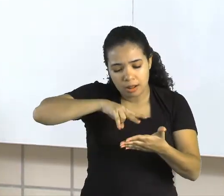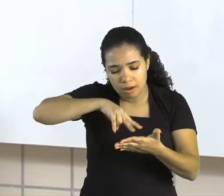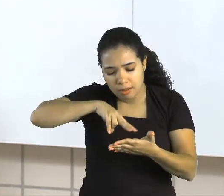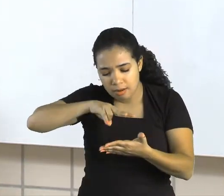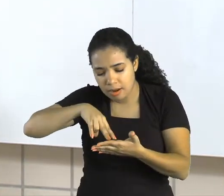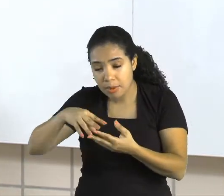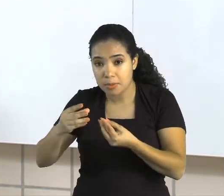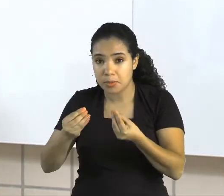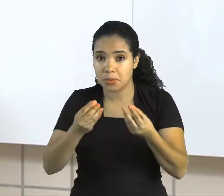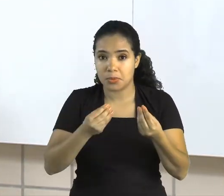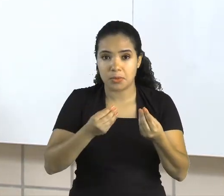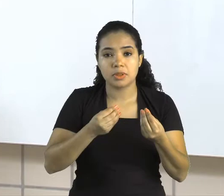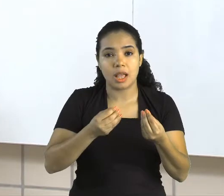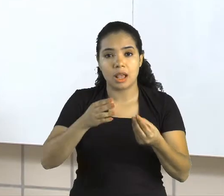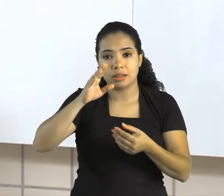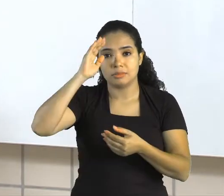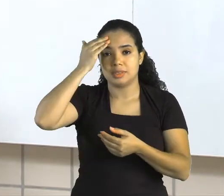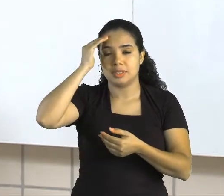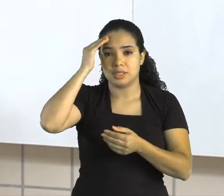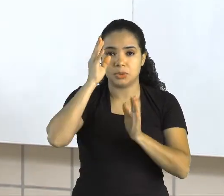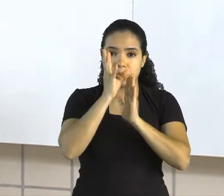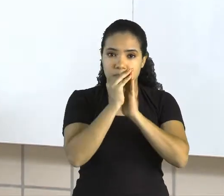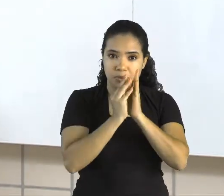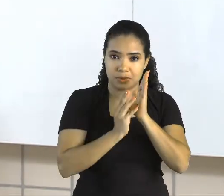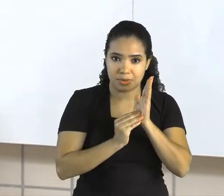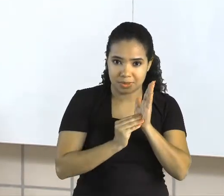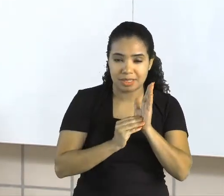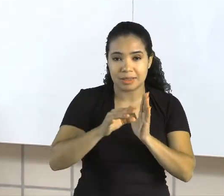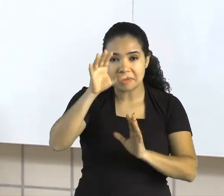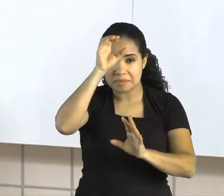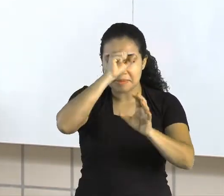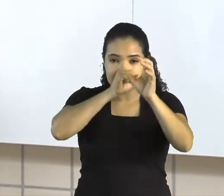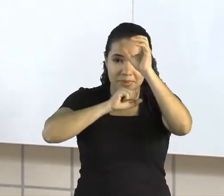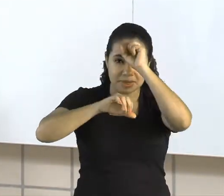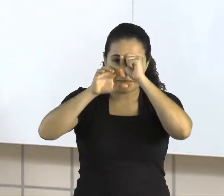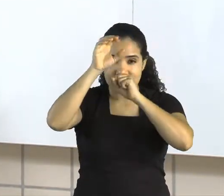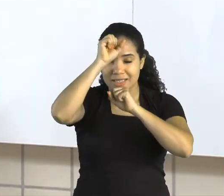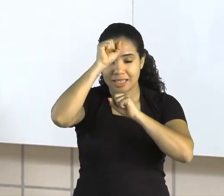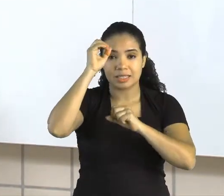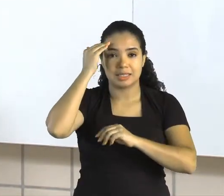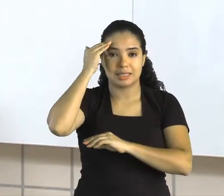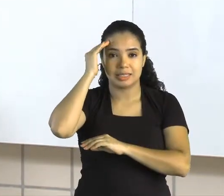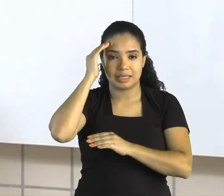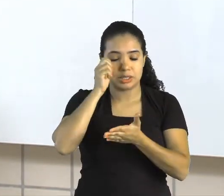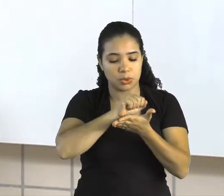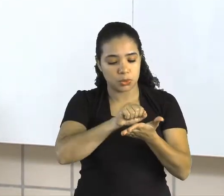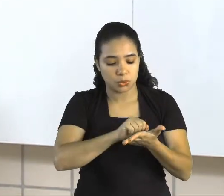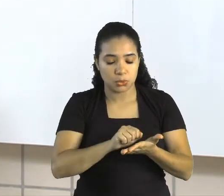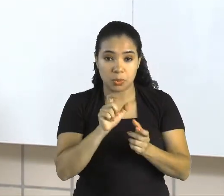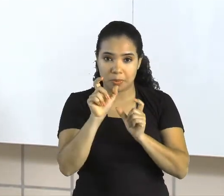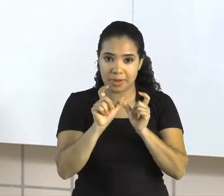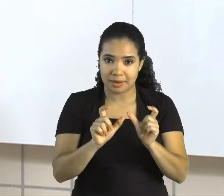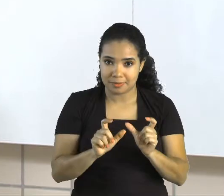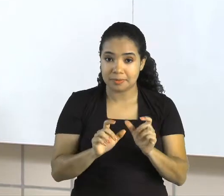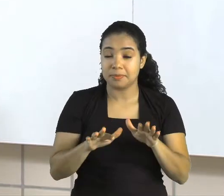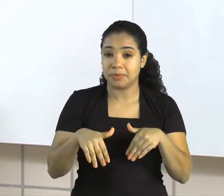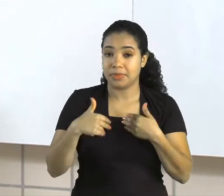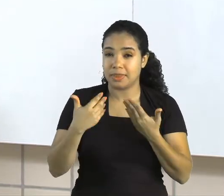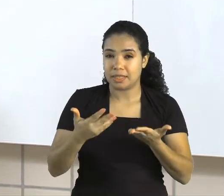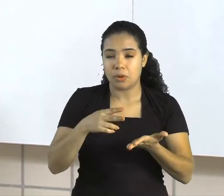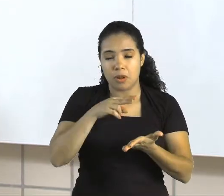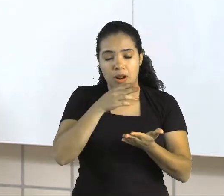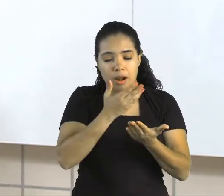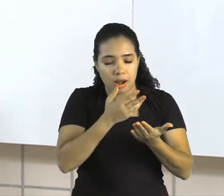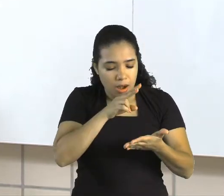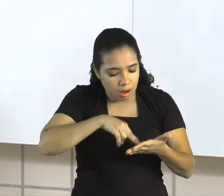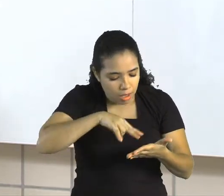bastante, eu vou assimilando aquela palavra, eu consigo aprender e compreender a escrita daquela palavra. Então, leiam